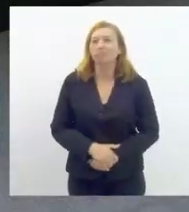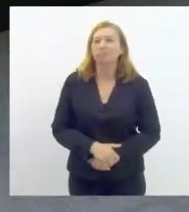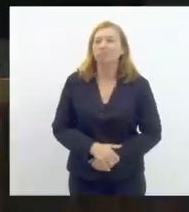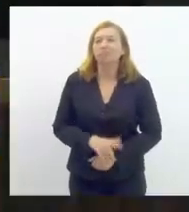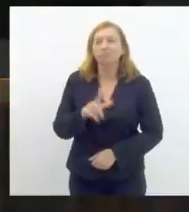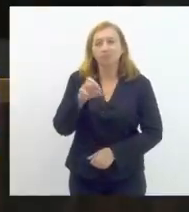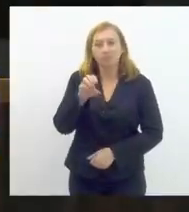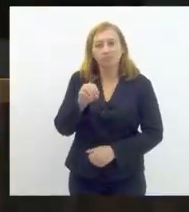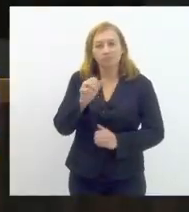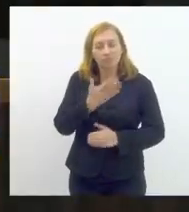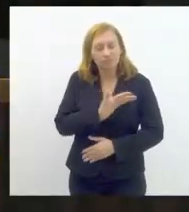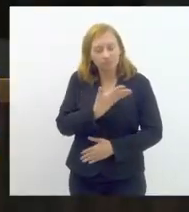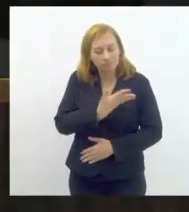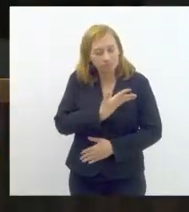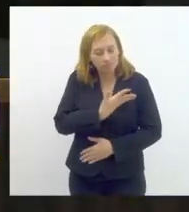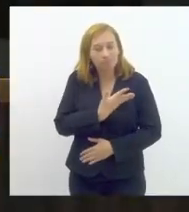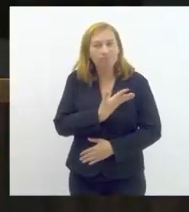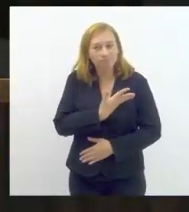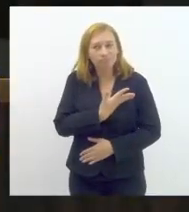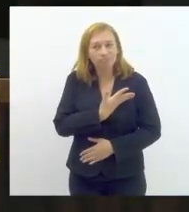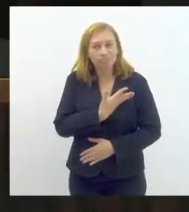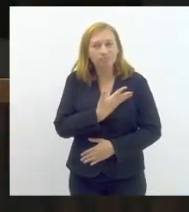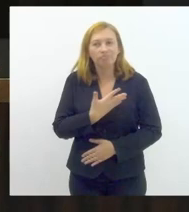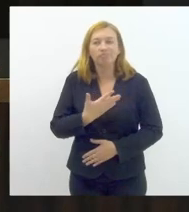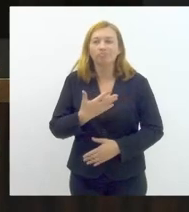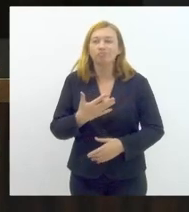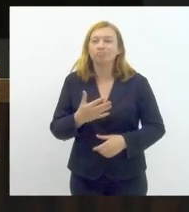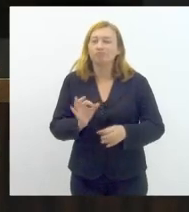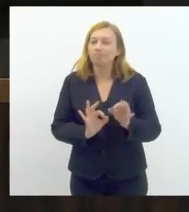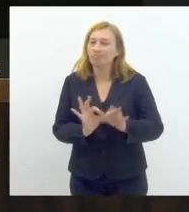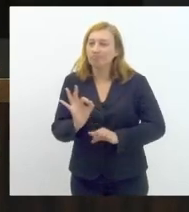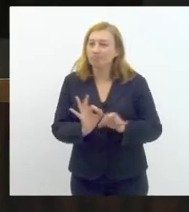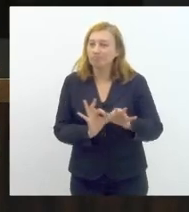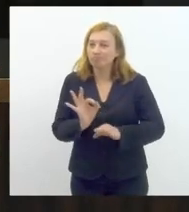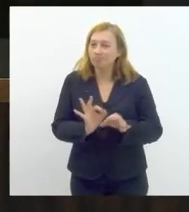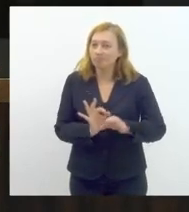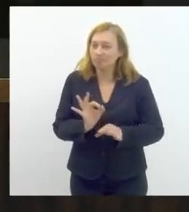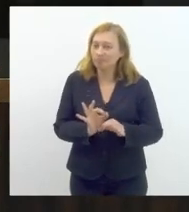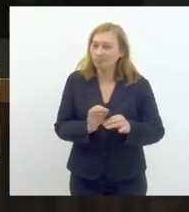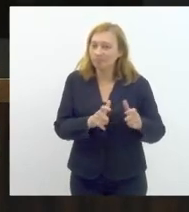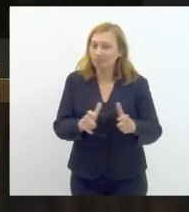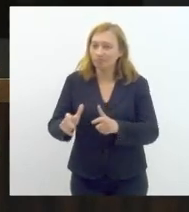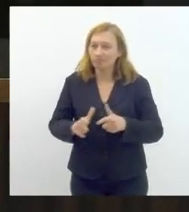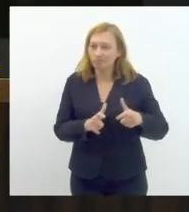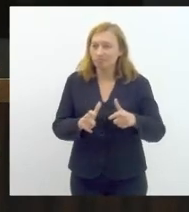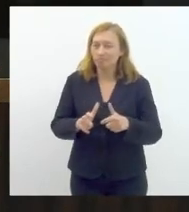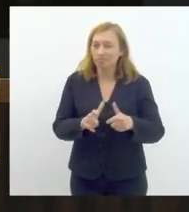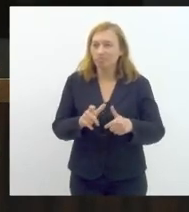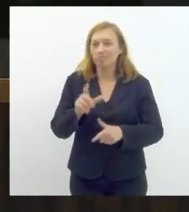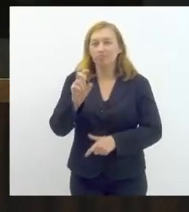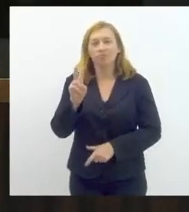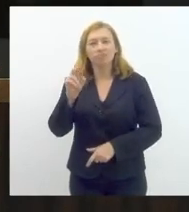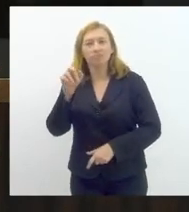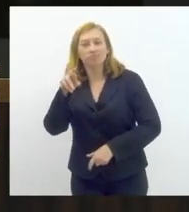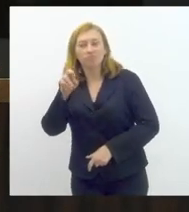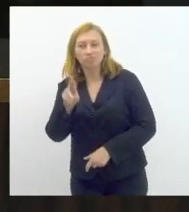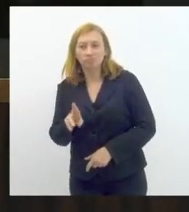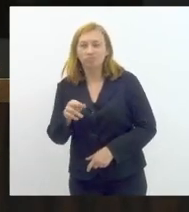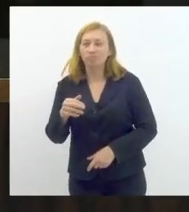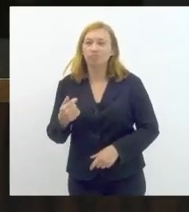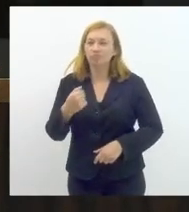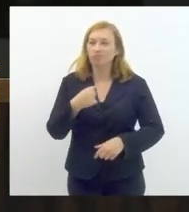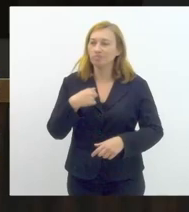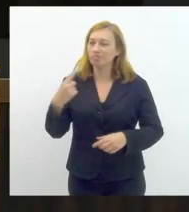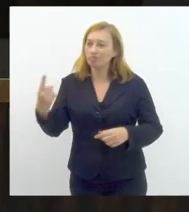Léo foi um companheiro inestimável nas etapas preparatórias regionais, onde Wanderson, eu, ele, aceitamos